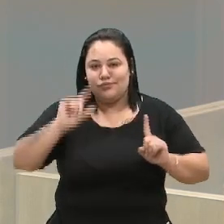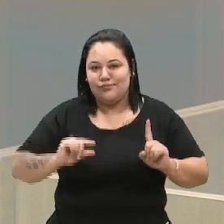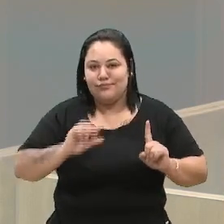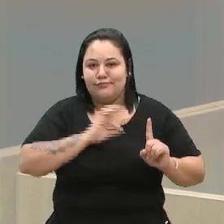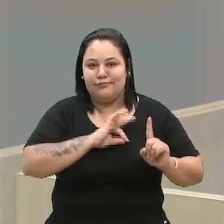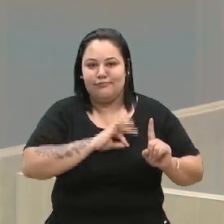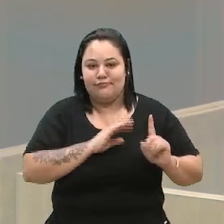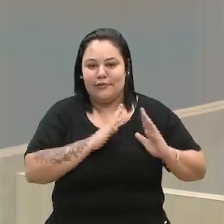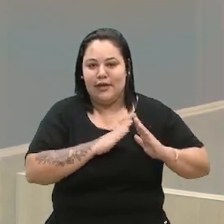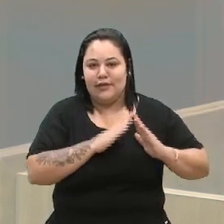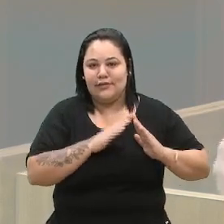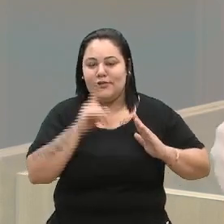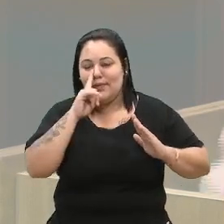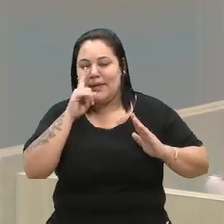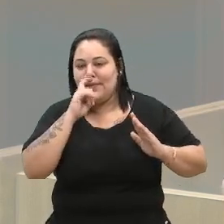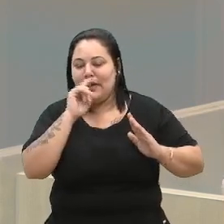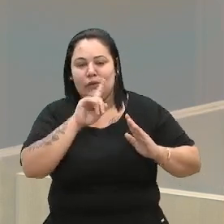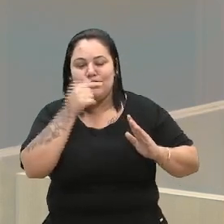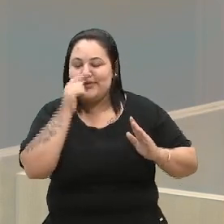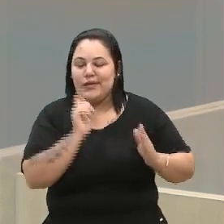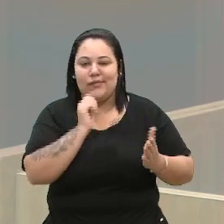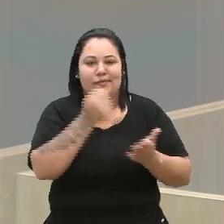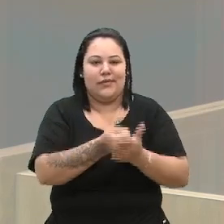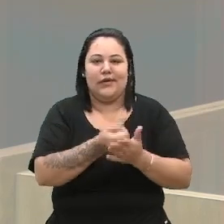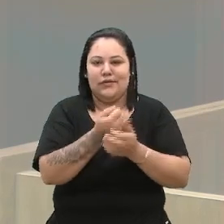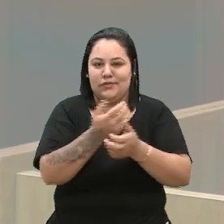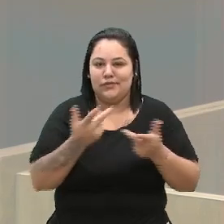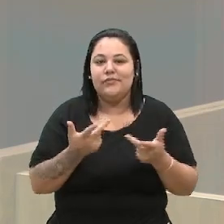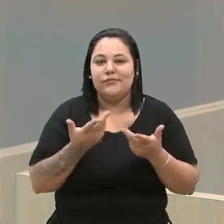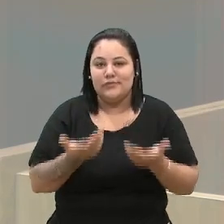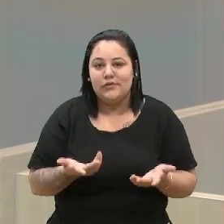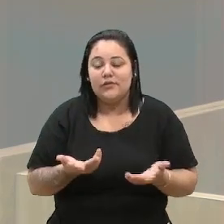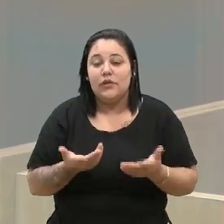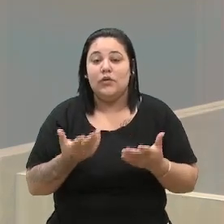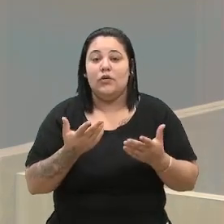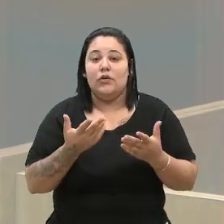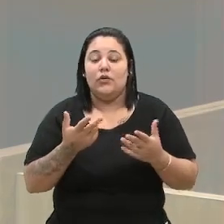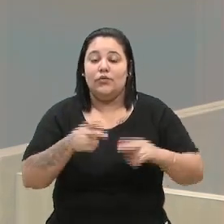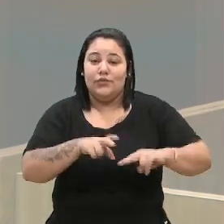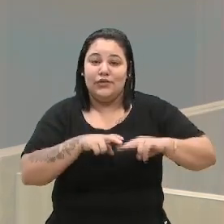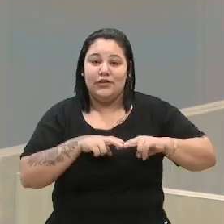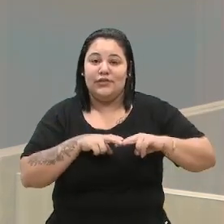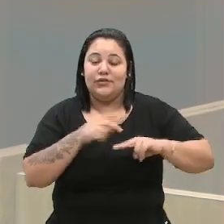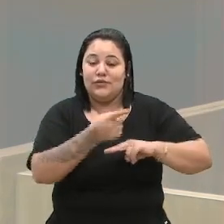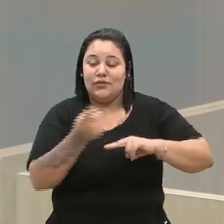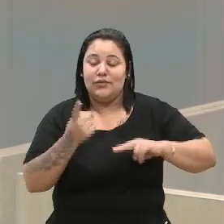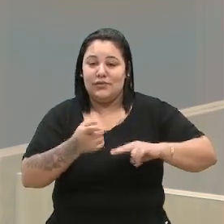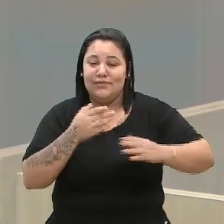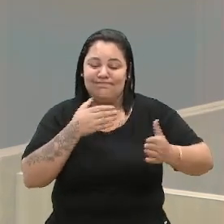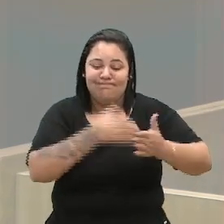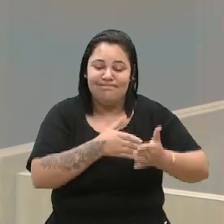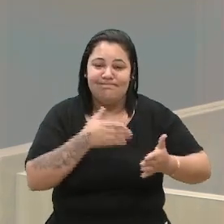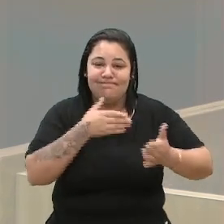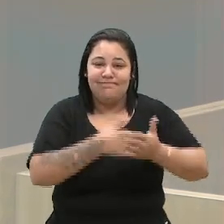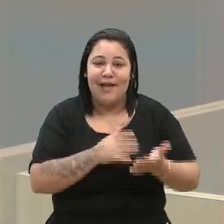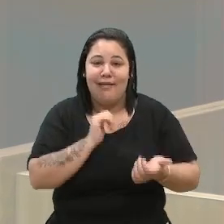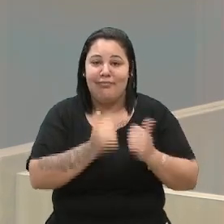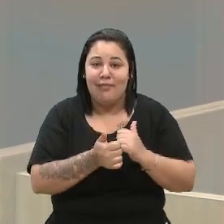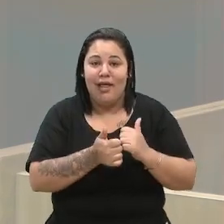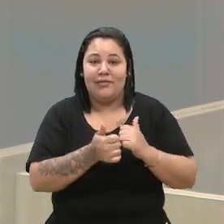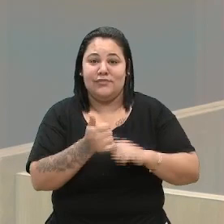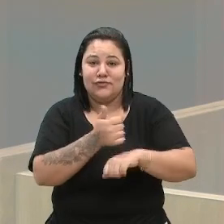condições que os pais possam pagar. Então, a gente acaba barrando muitos atletas que